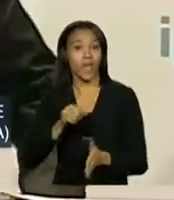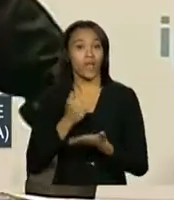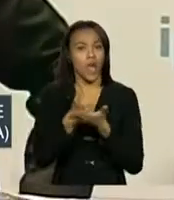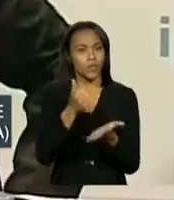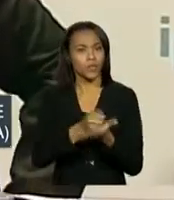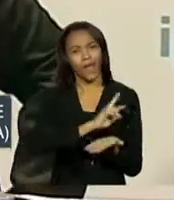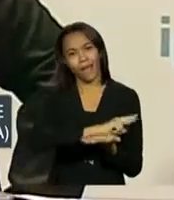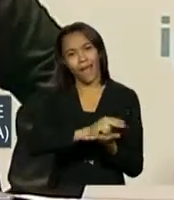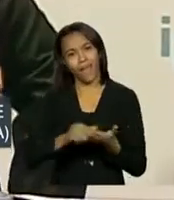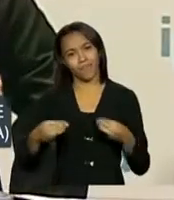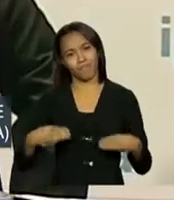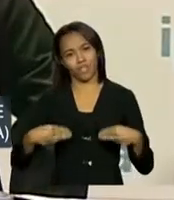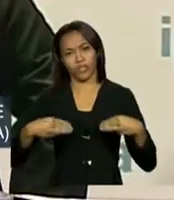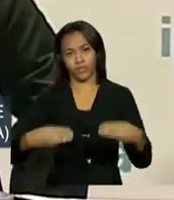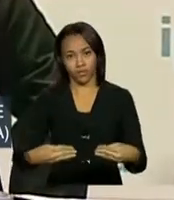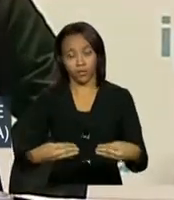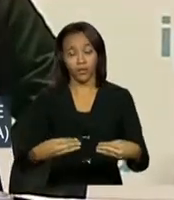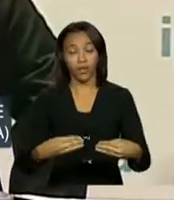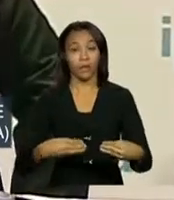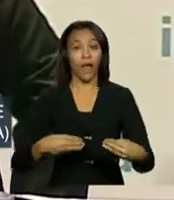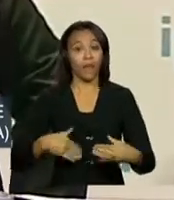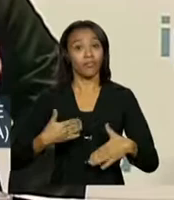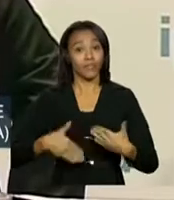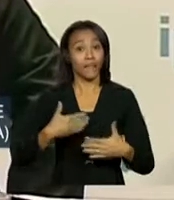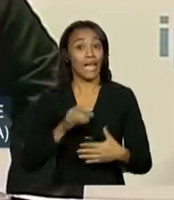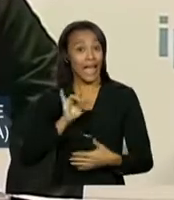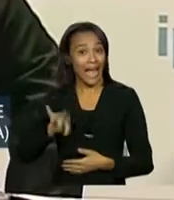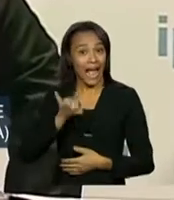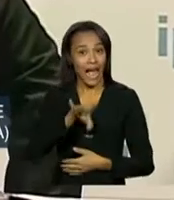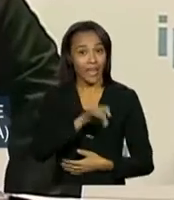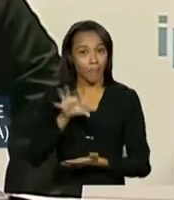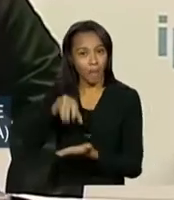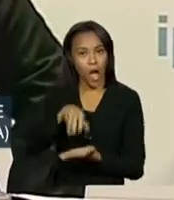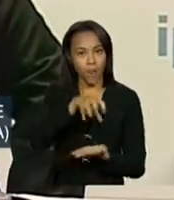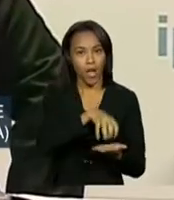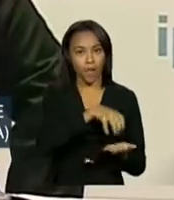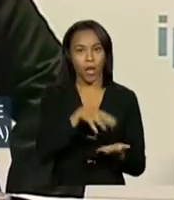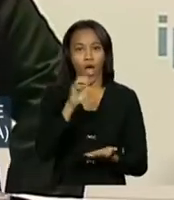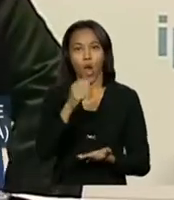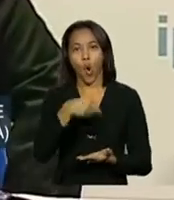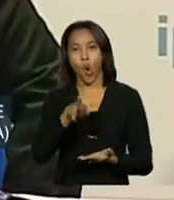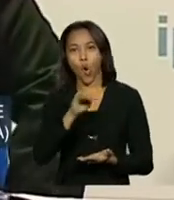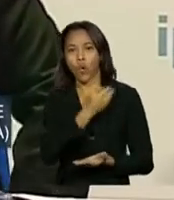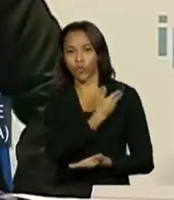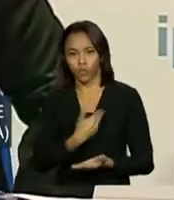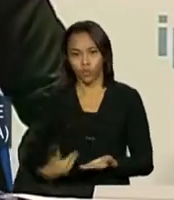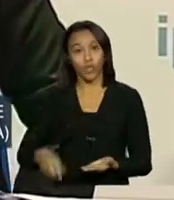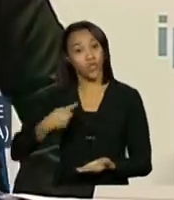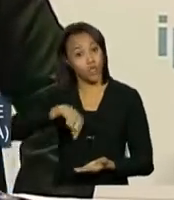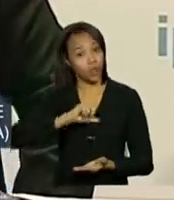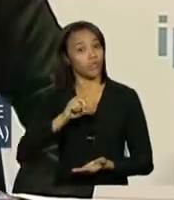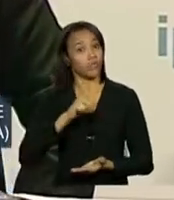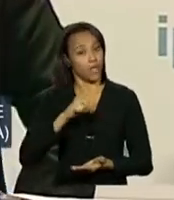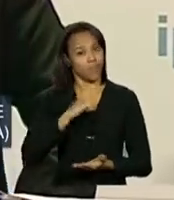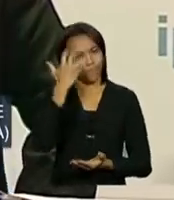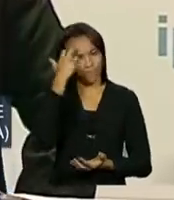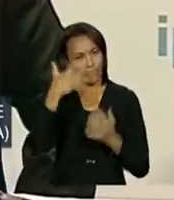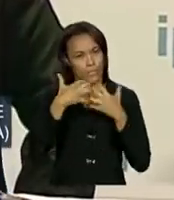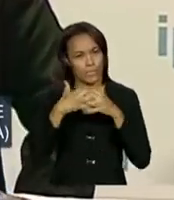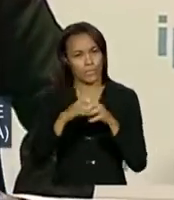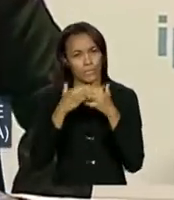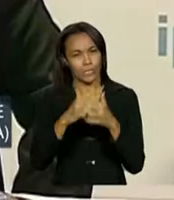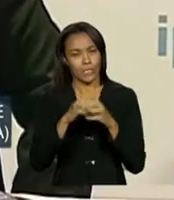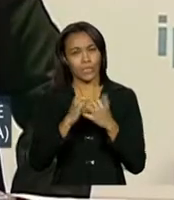cada ministério a desempenhar, cada órgão público, e nós temos massa crítica para tanto, a exercer a